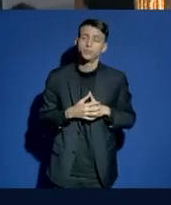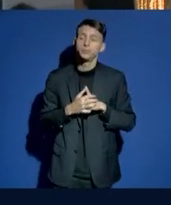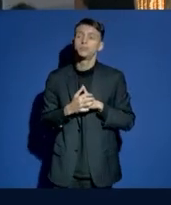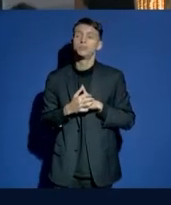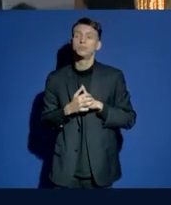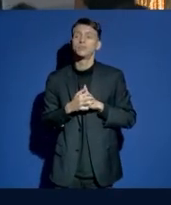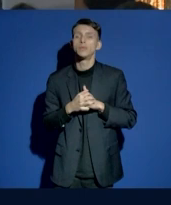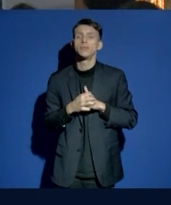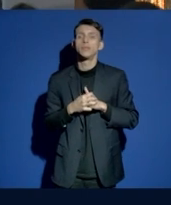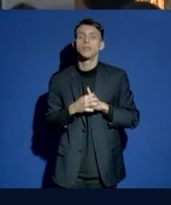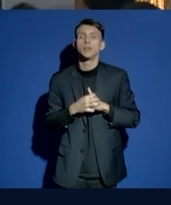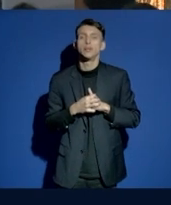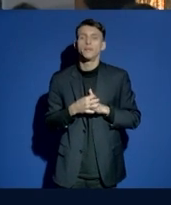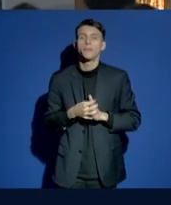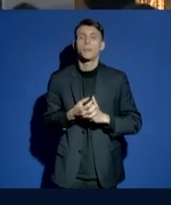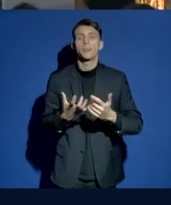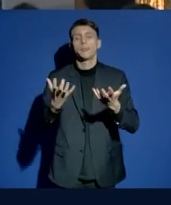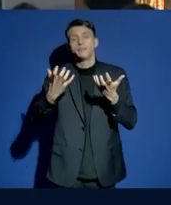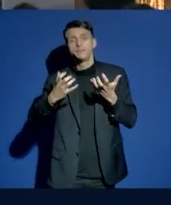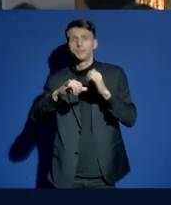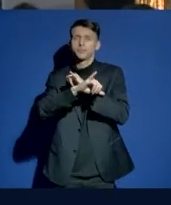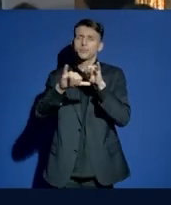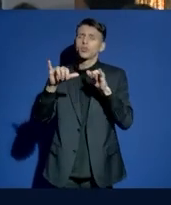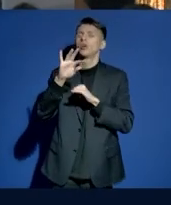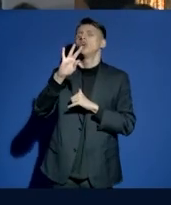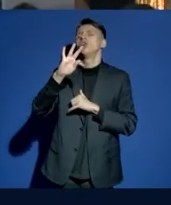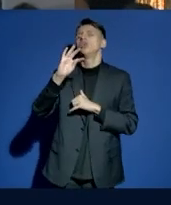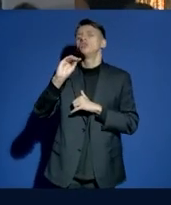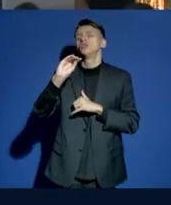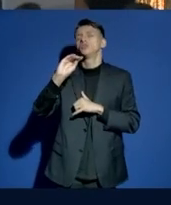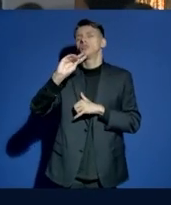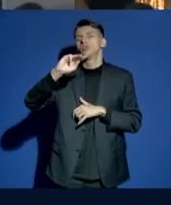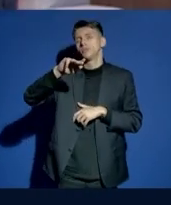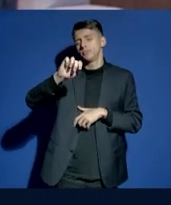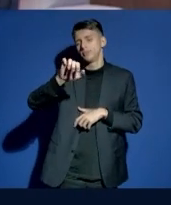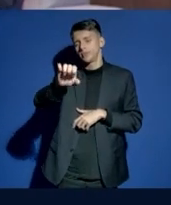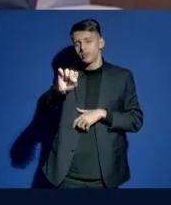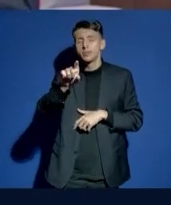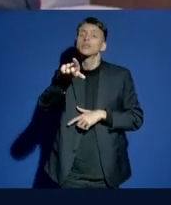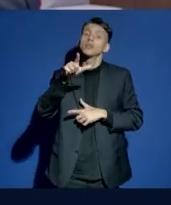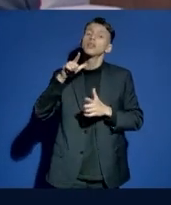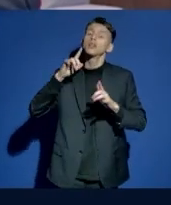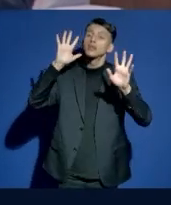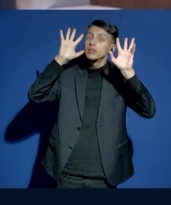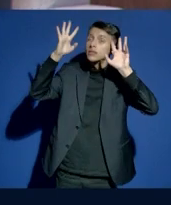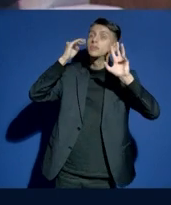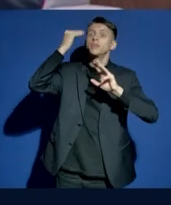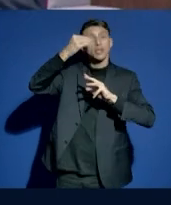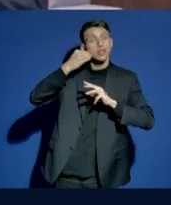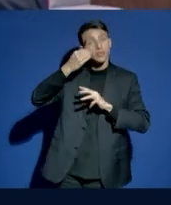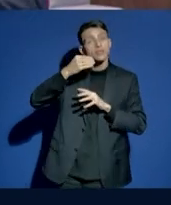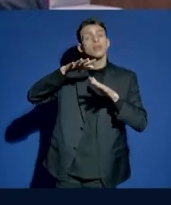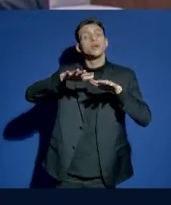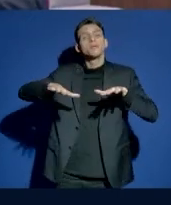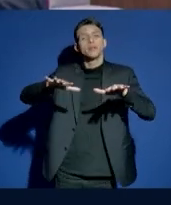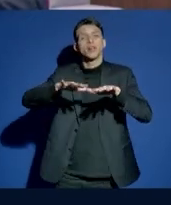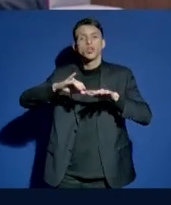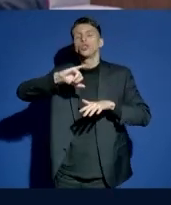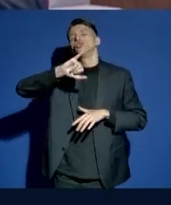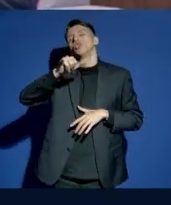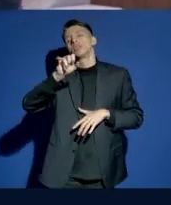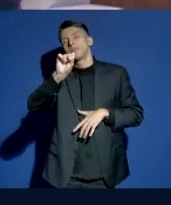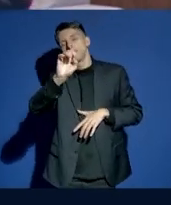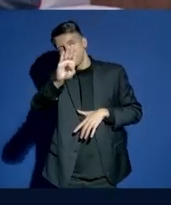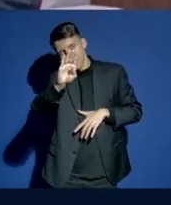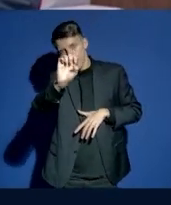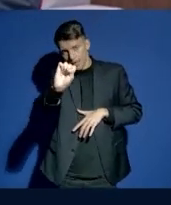né, e ouvir o Tomazoni, que eu acho que tem uma visão do mercado, né, através da JBS,